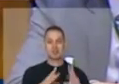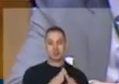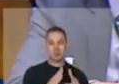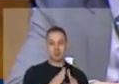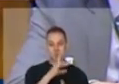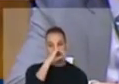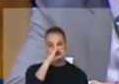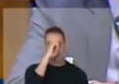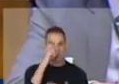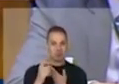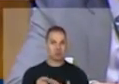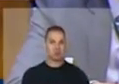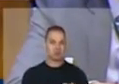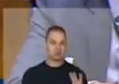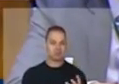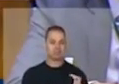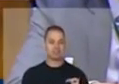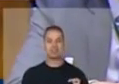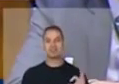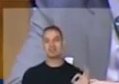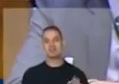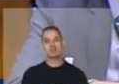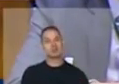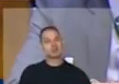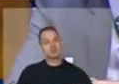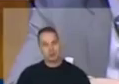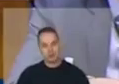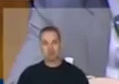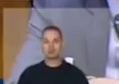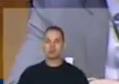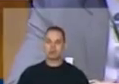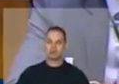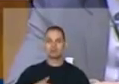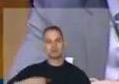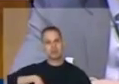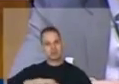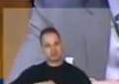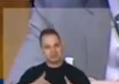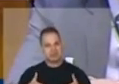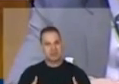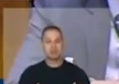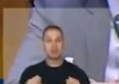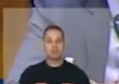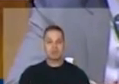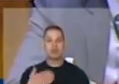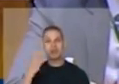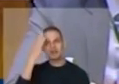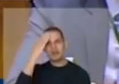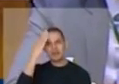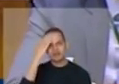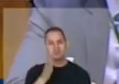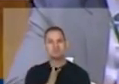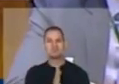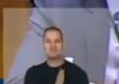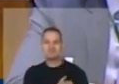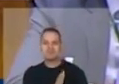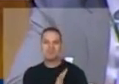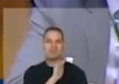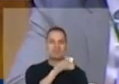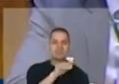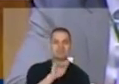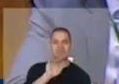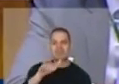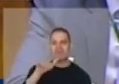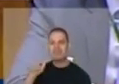É disso que nós precisamos tratar e enfrentar. E eu sei que isso está no coração de cada um de